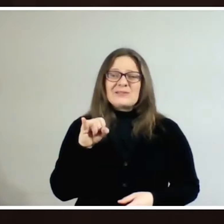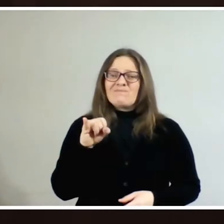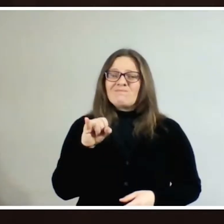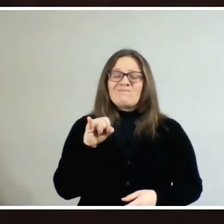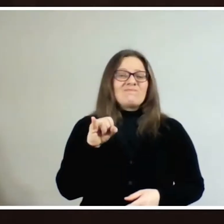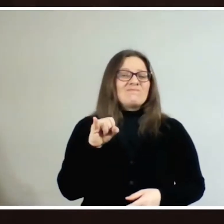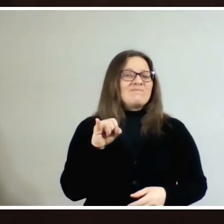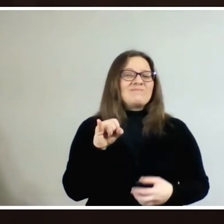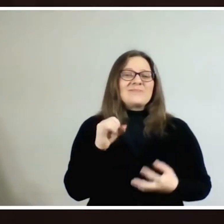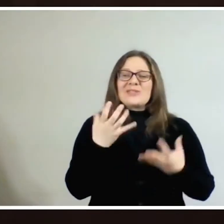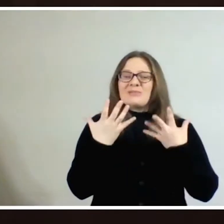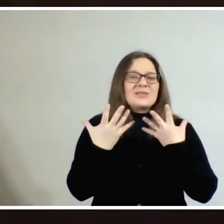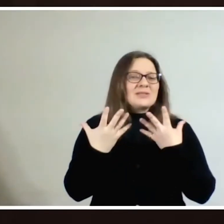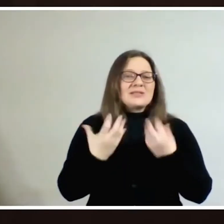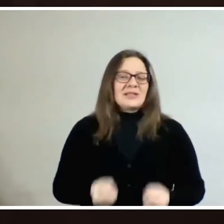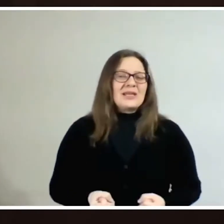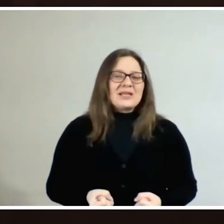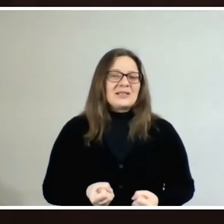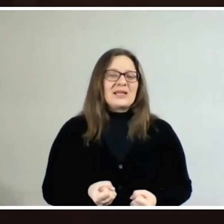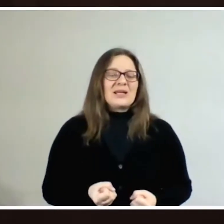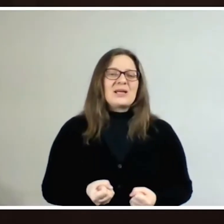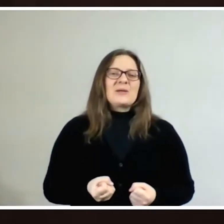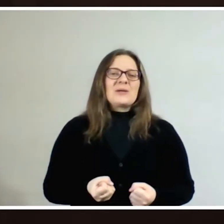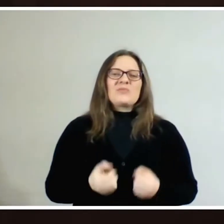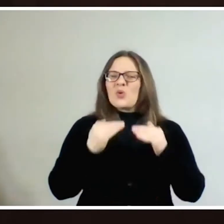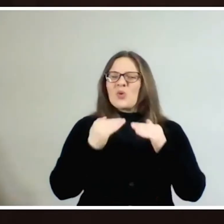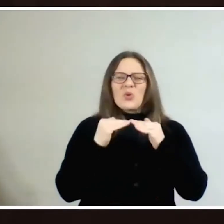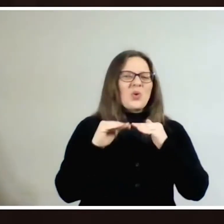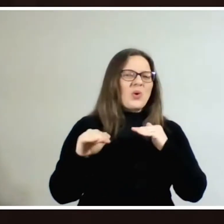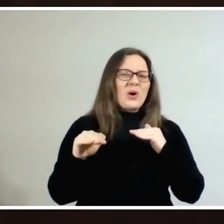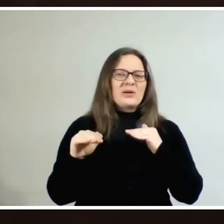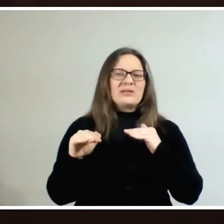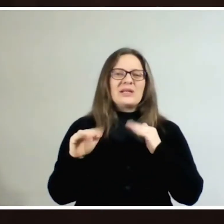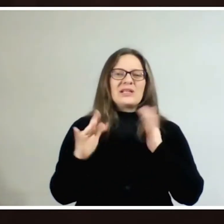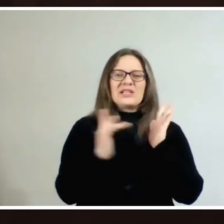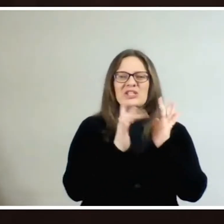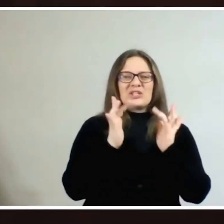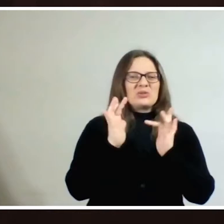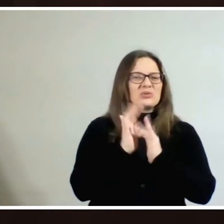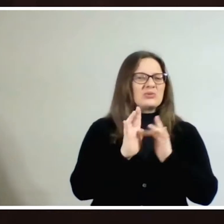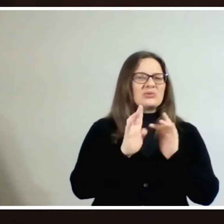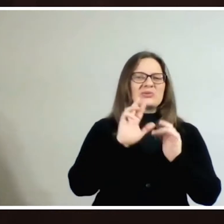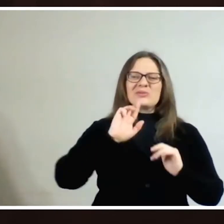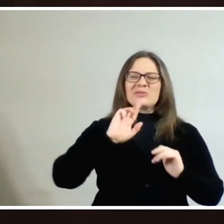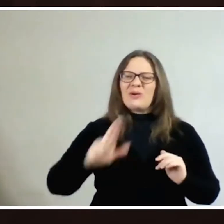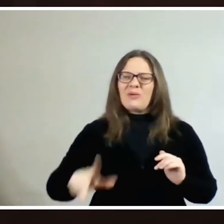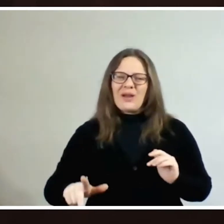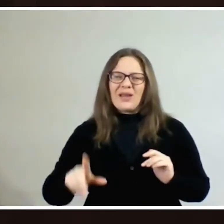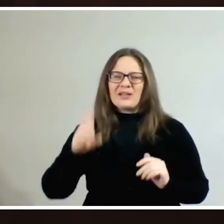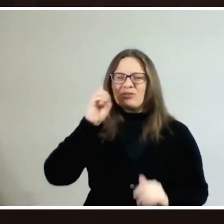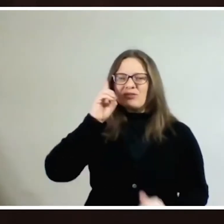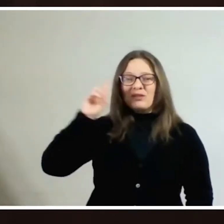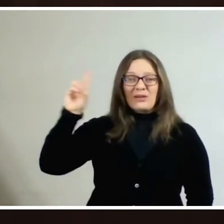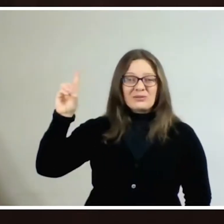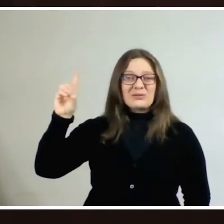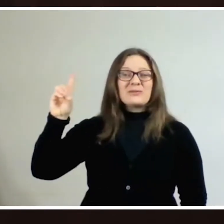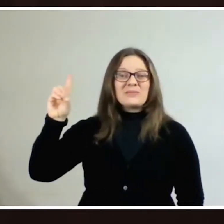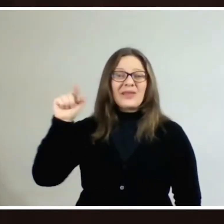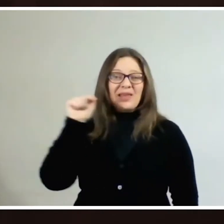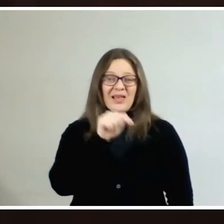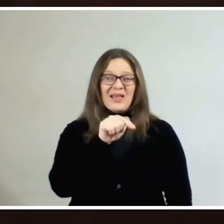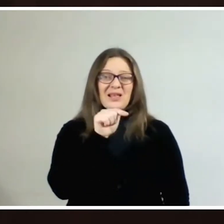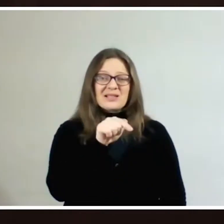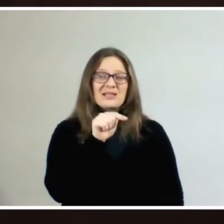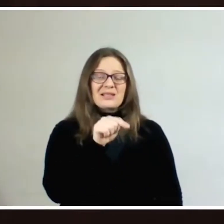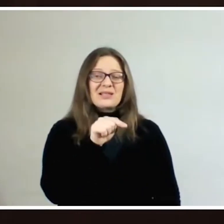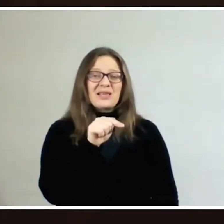contrário, este é o espírito do anticristo, a respeito do qual tendes ouvido que vem e